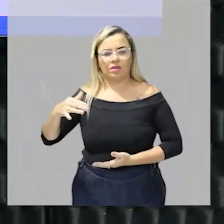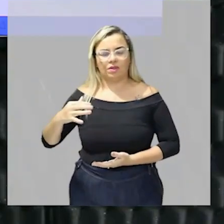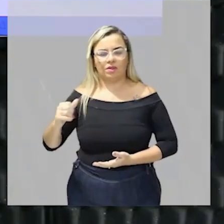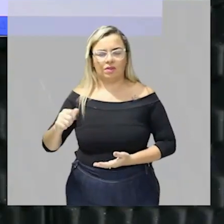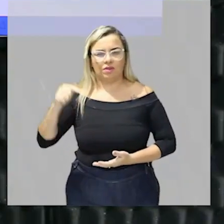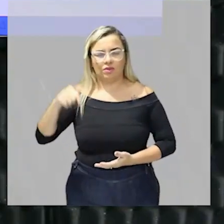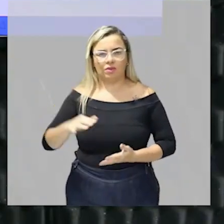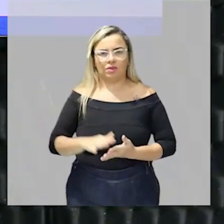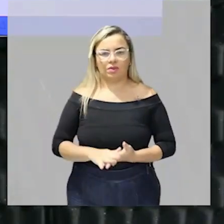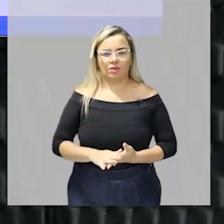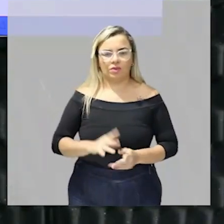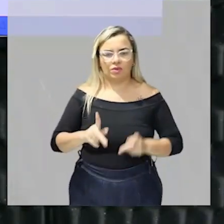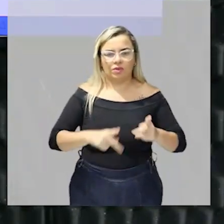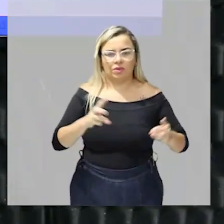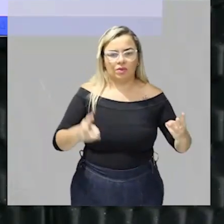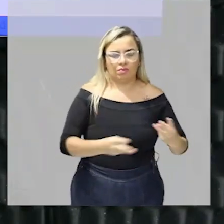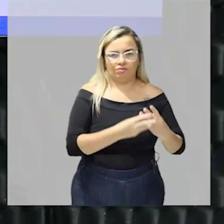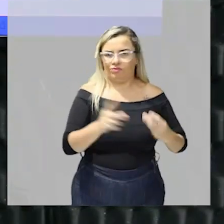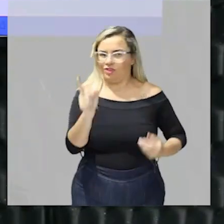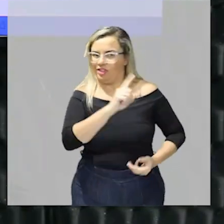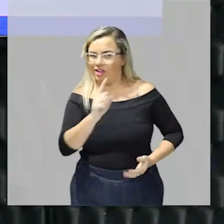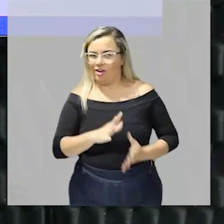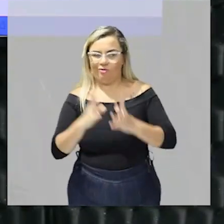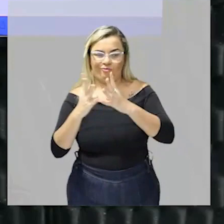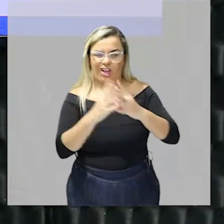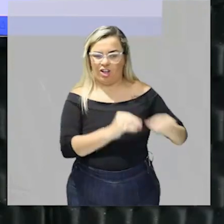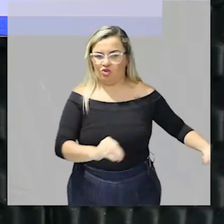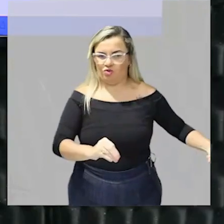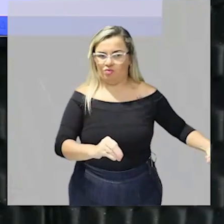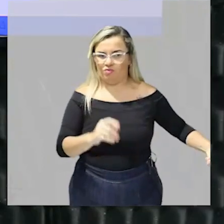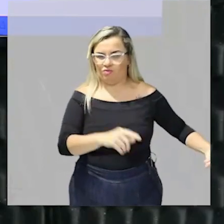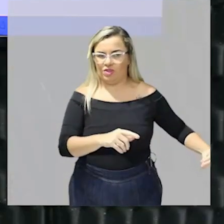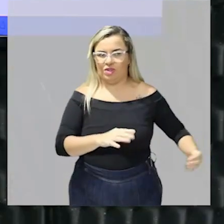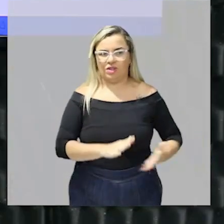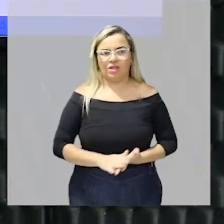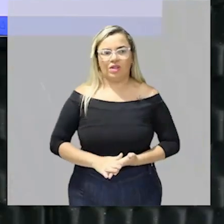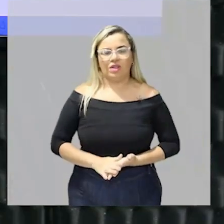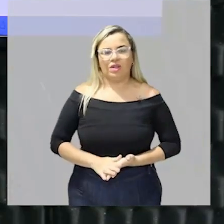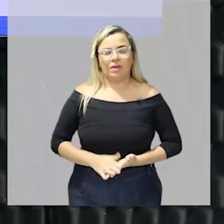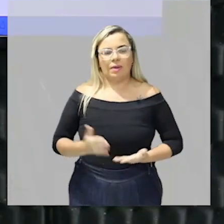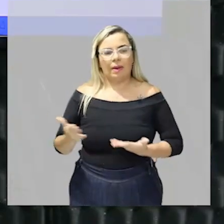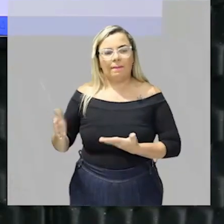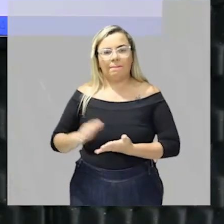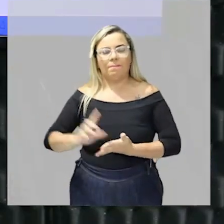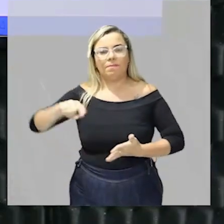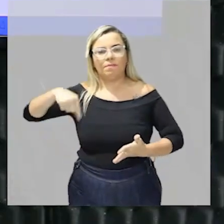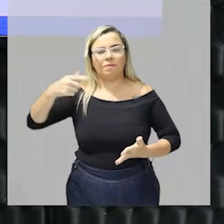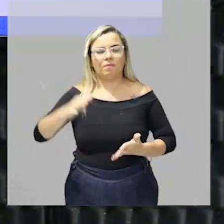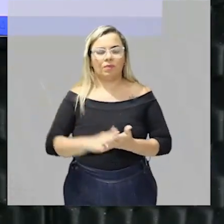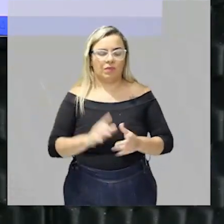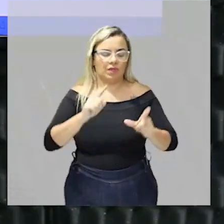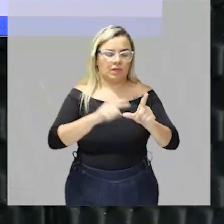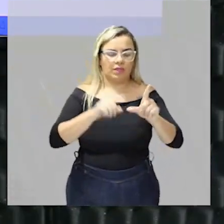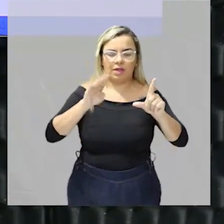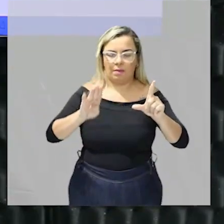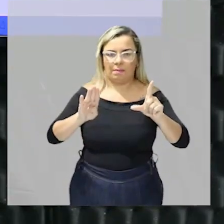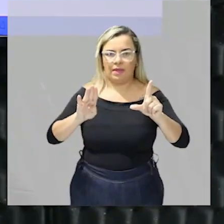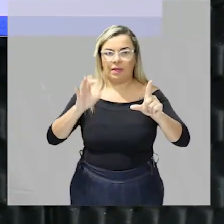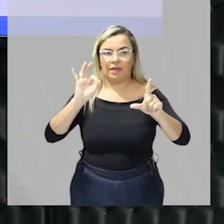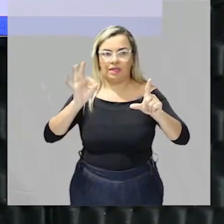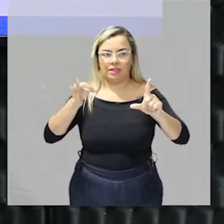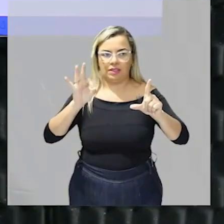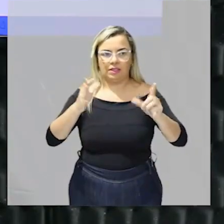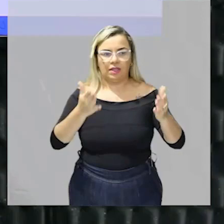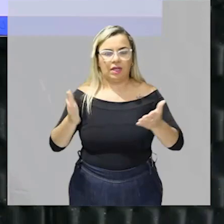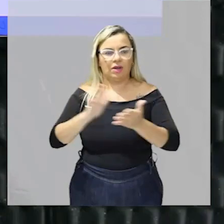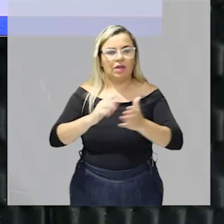desses povos. Então, resposta, letra B de bola. Ok? E aí nós temos aqui uma segunda questão, na verdade, segundo